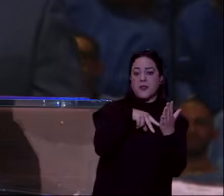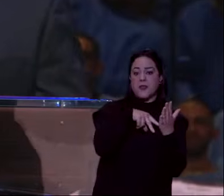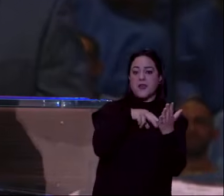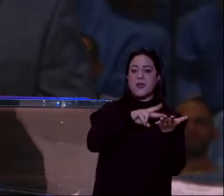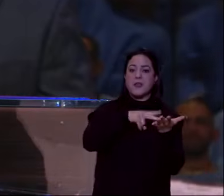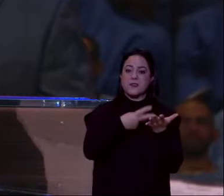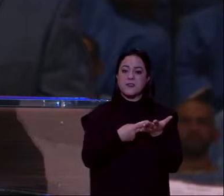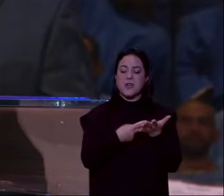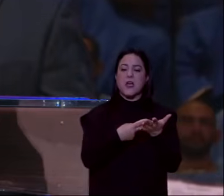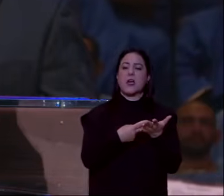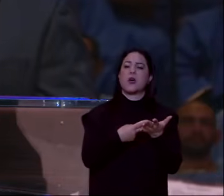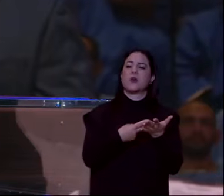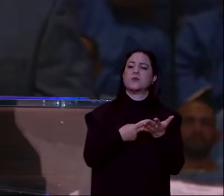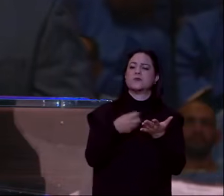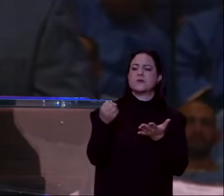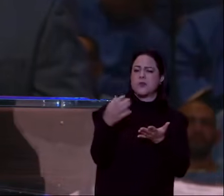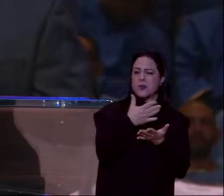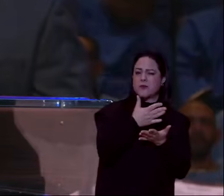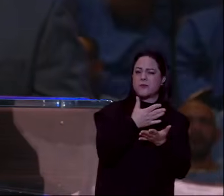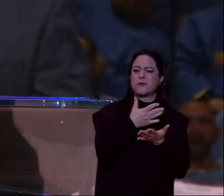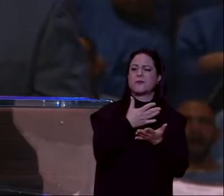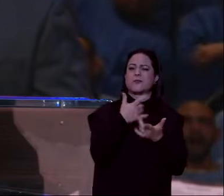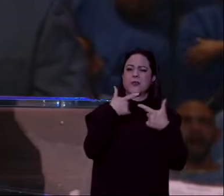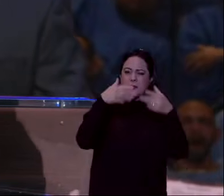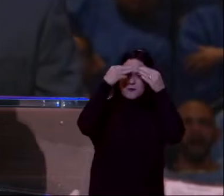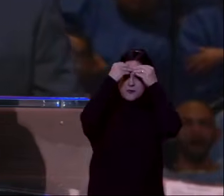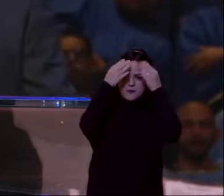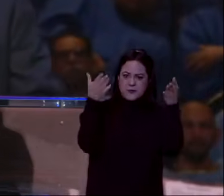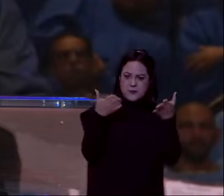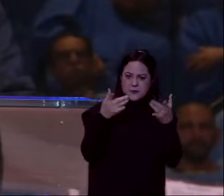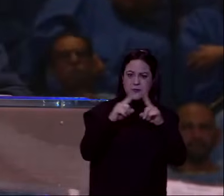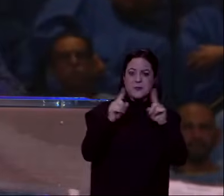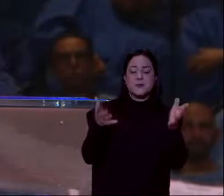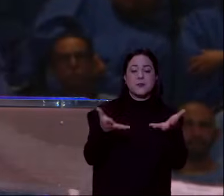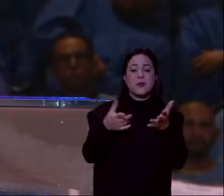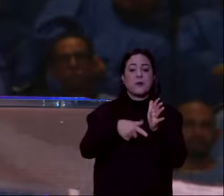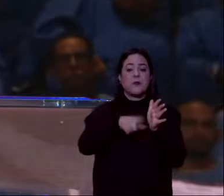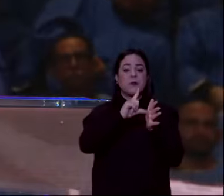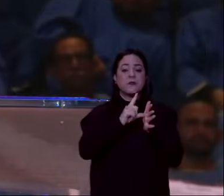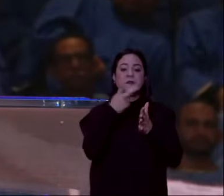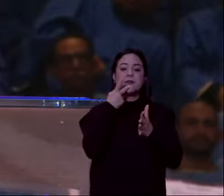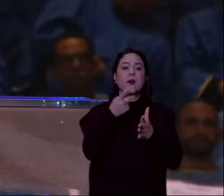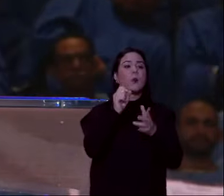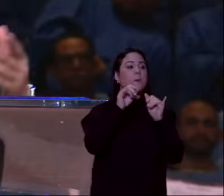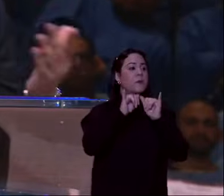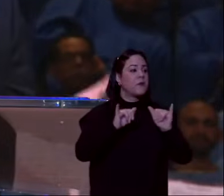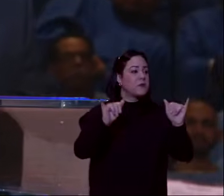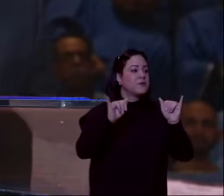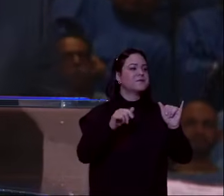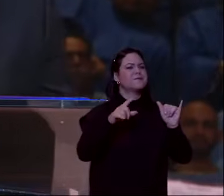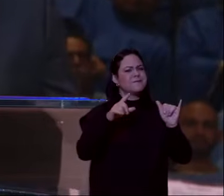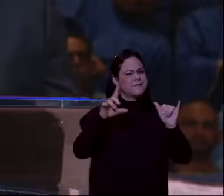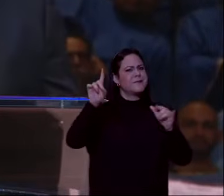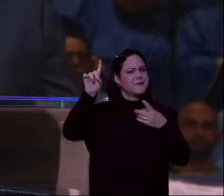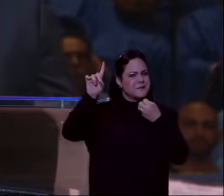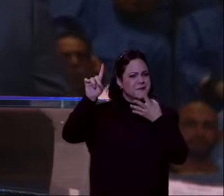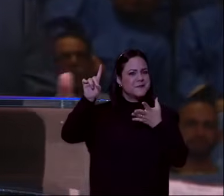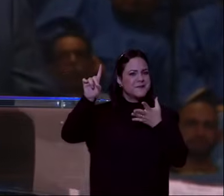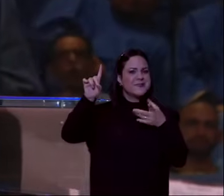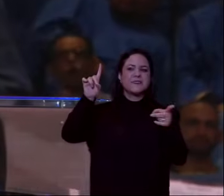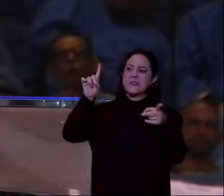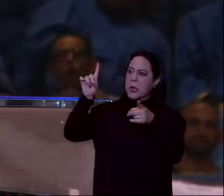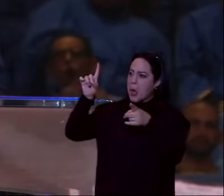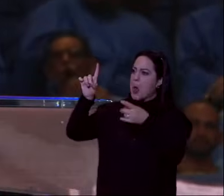versão da linguagem de hoje, mas eu queria antes dar uma boa notícia para vocês, porque Deus é bom.